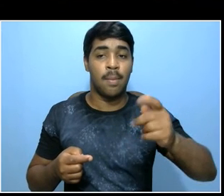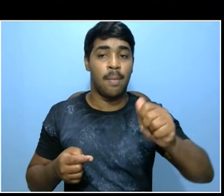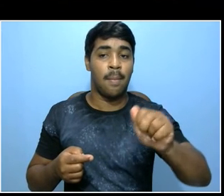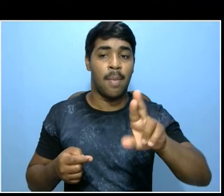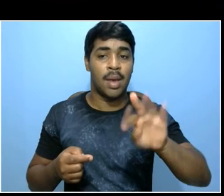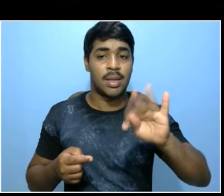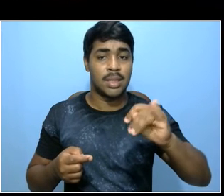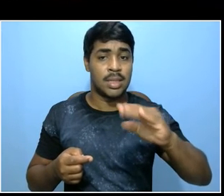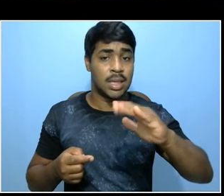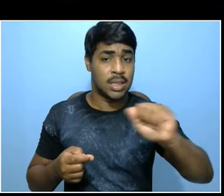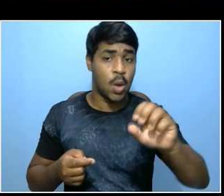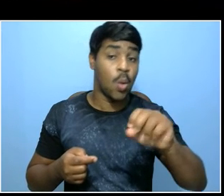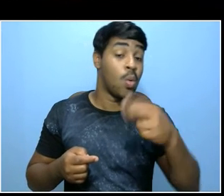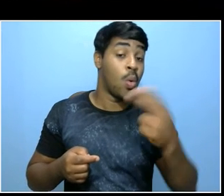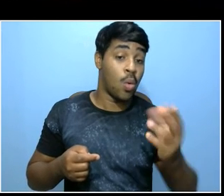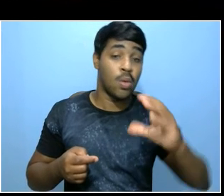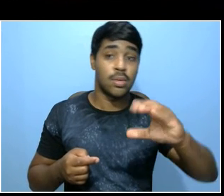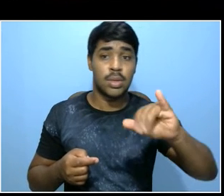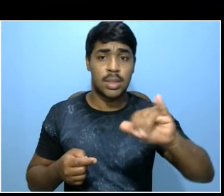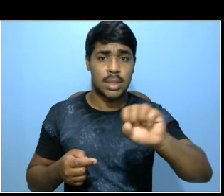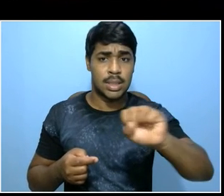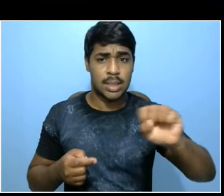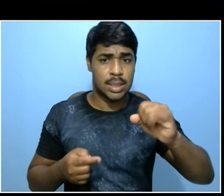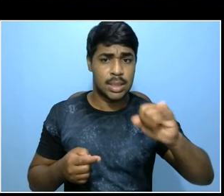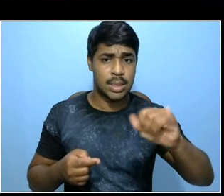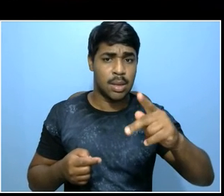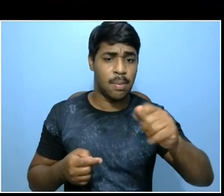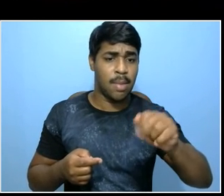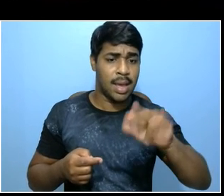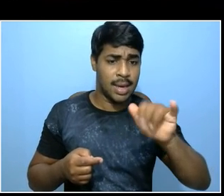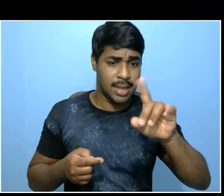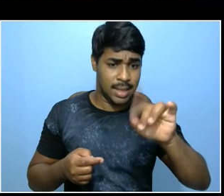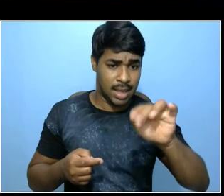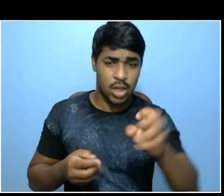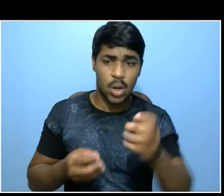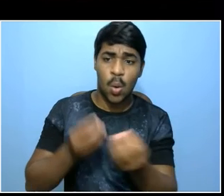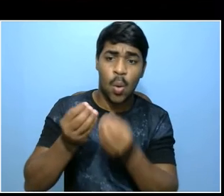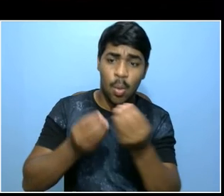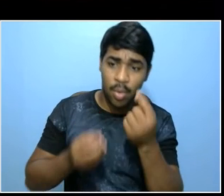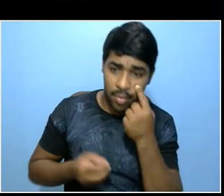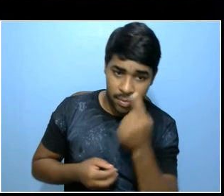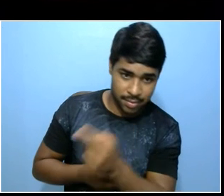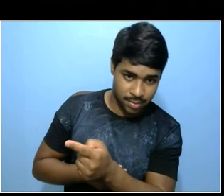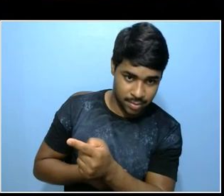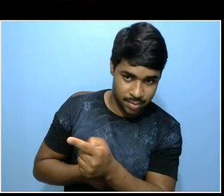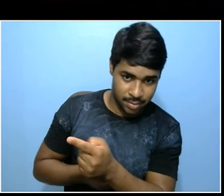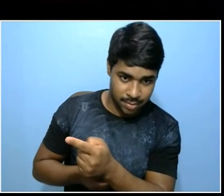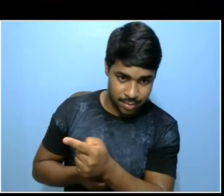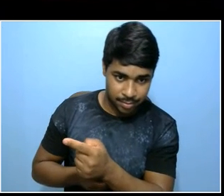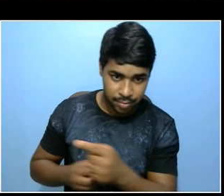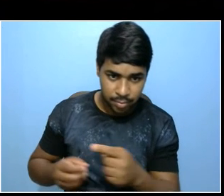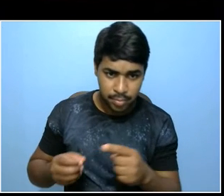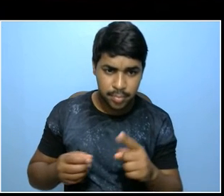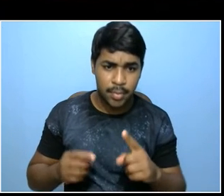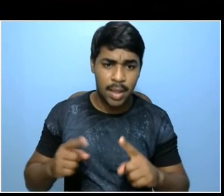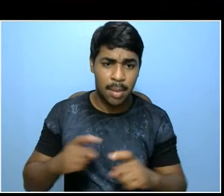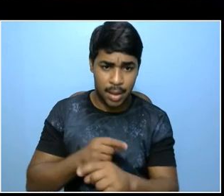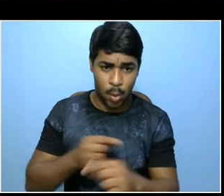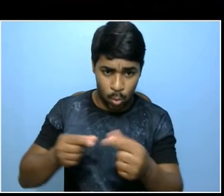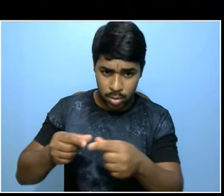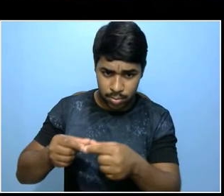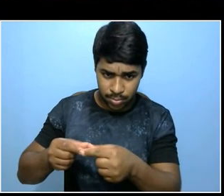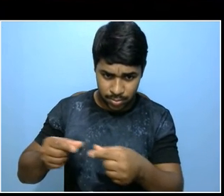de reprodução? Imagina que uma bactéria, ela vai multiplicar o seu material genético, né, como vocês podem observar aqui,